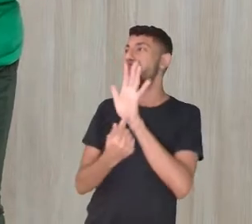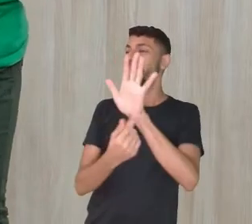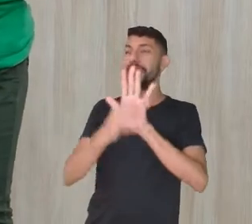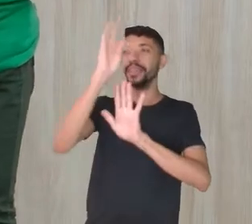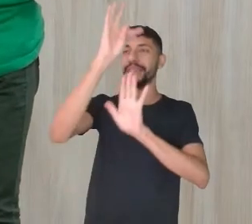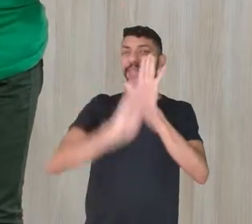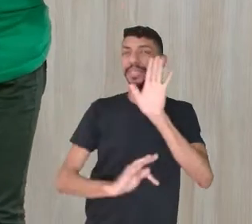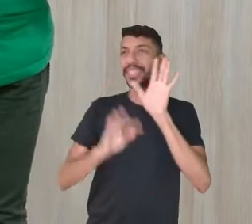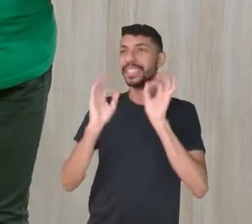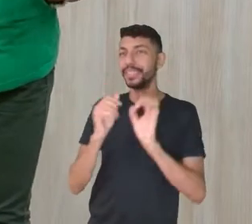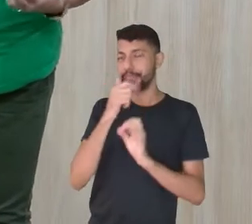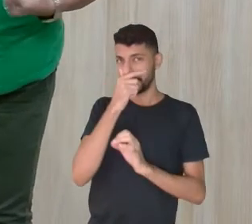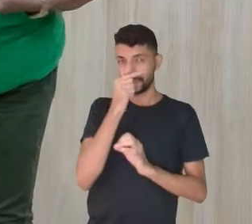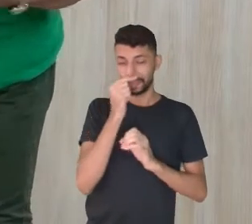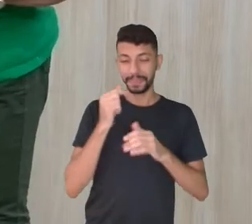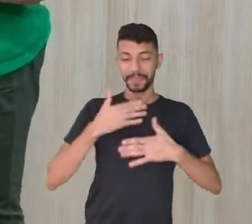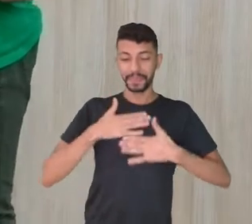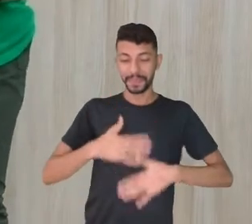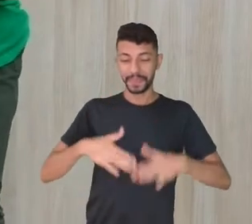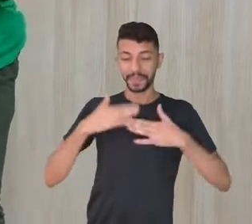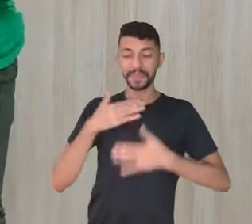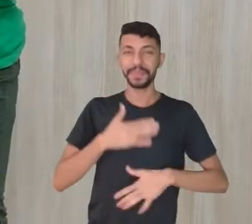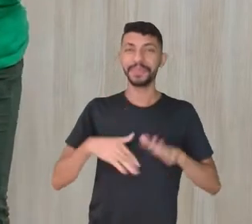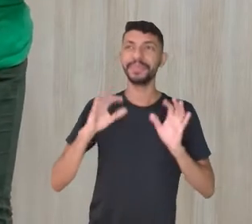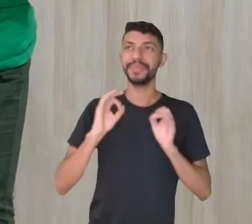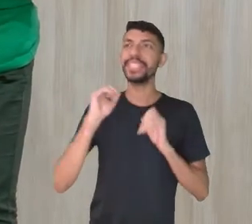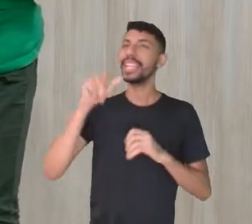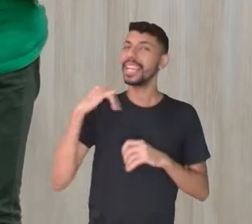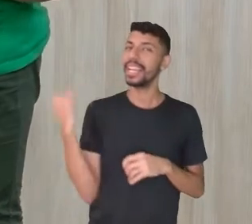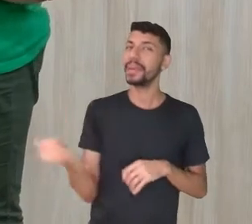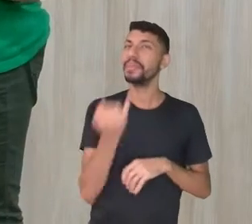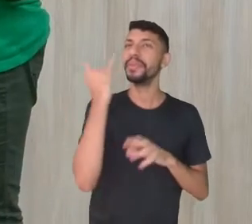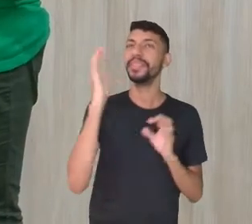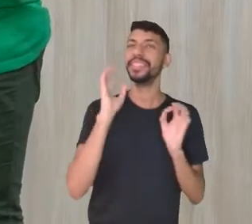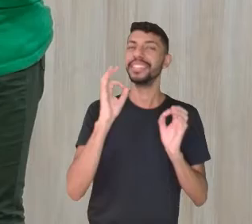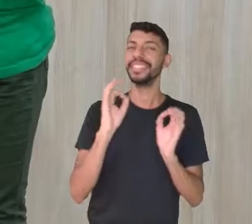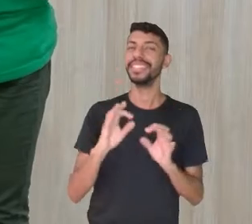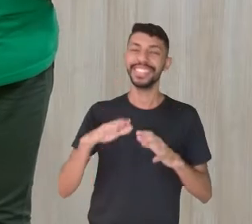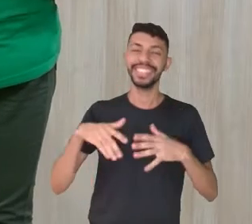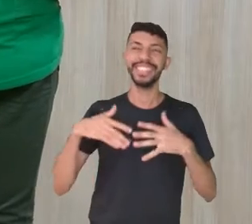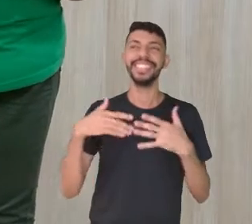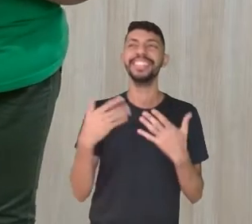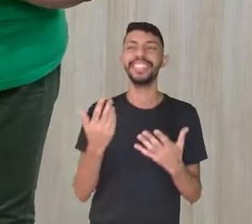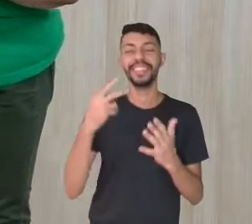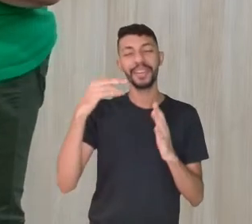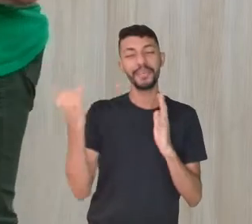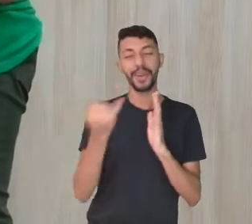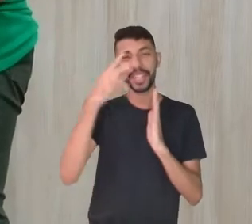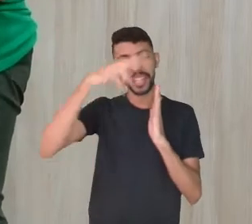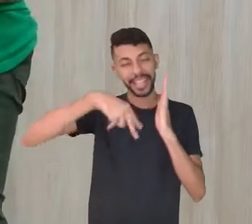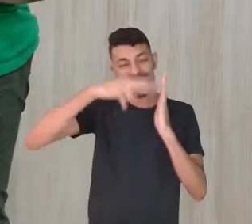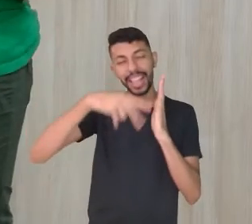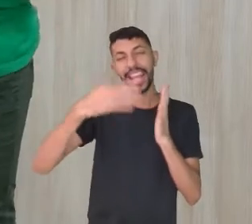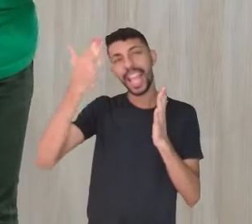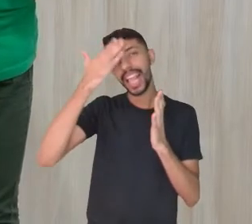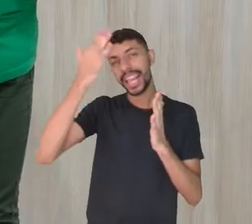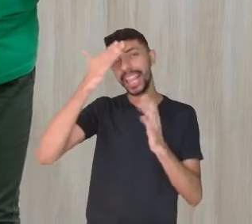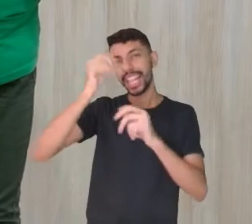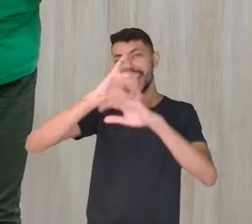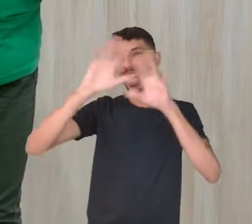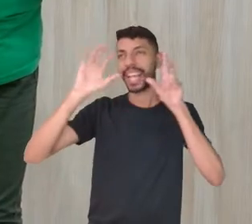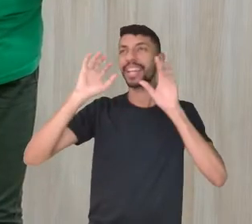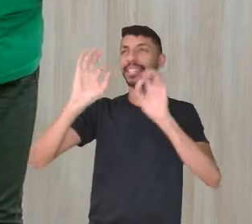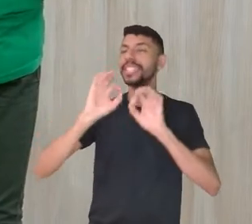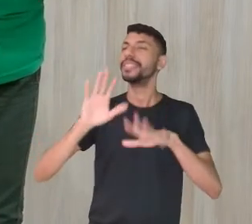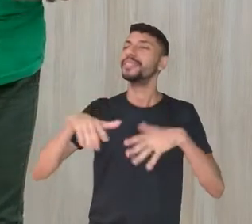ler esse texto calmamente. Esse texto é importante a gente começar a ler e a gente entender em relação